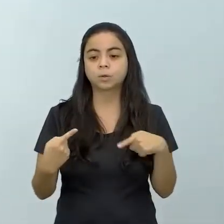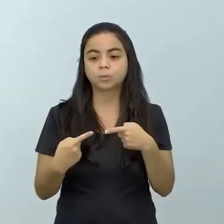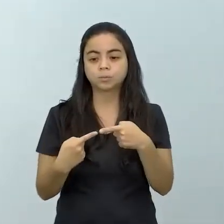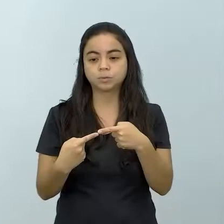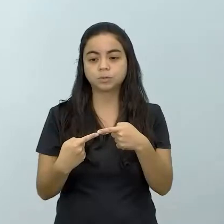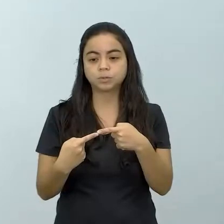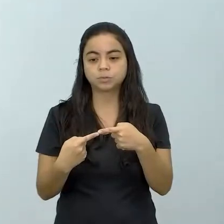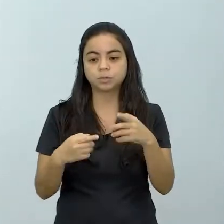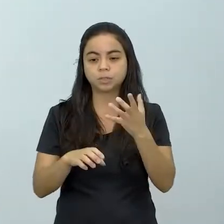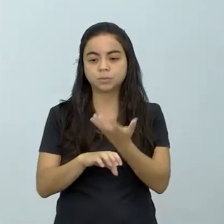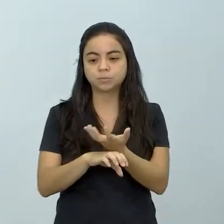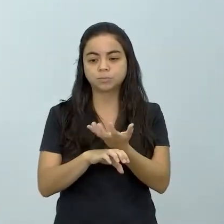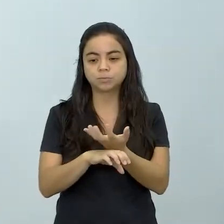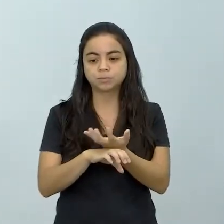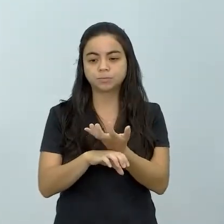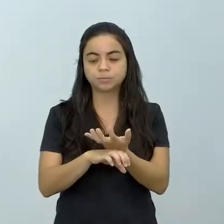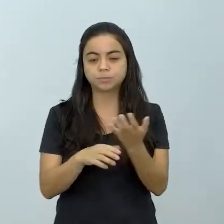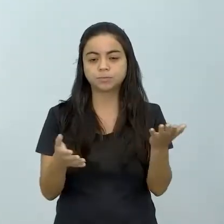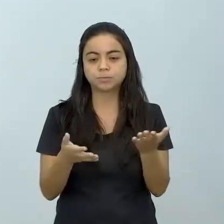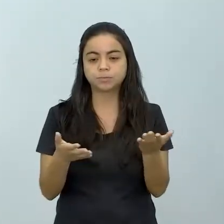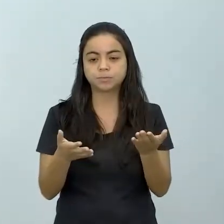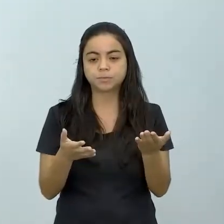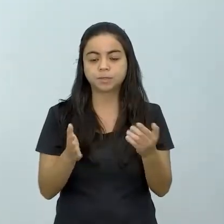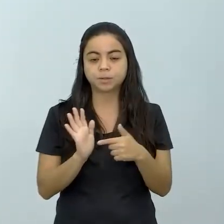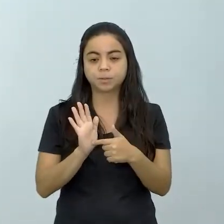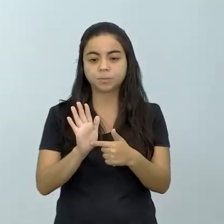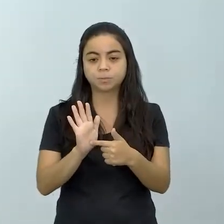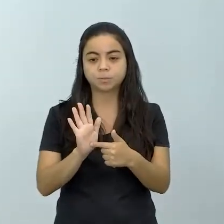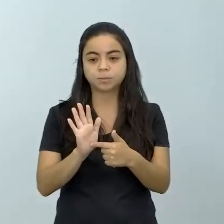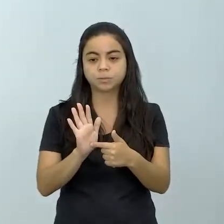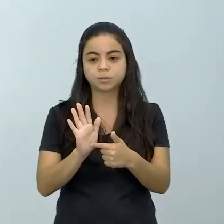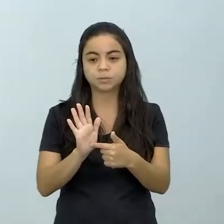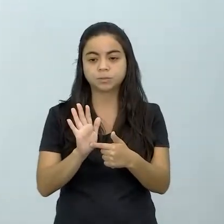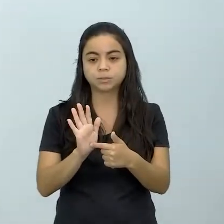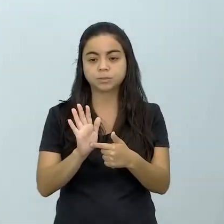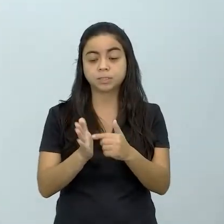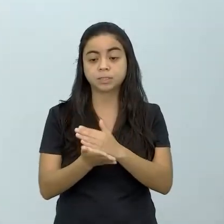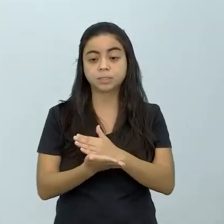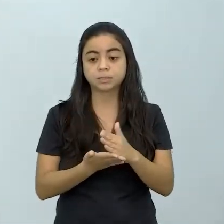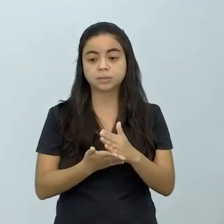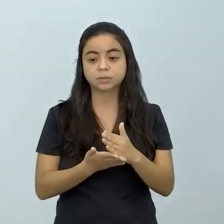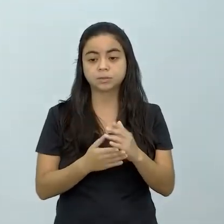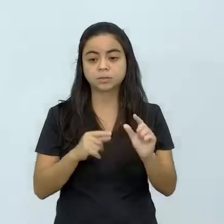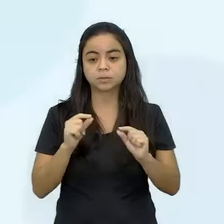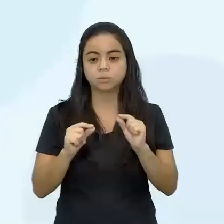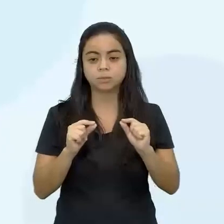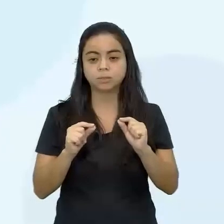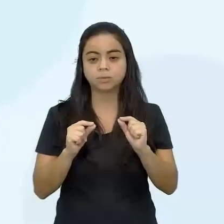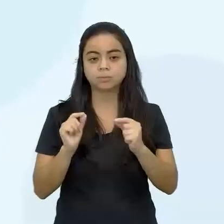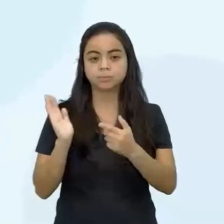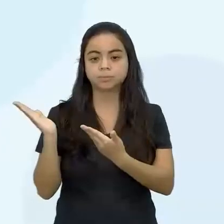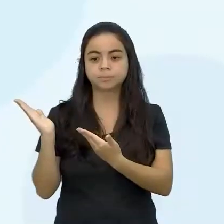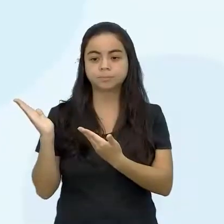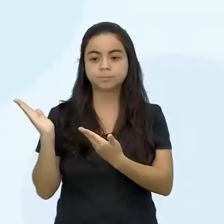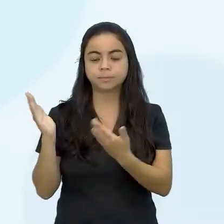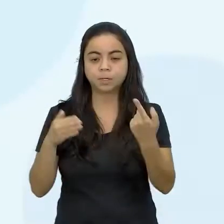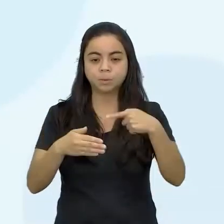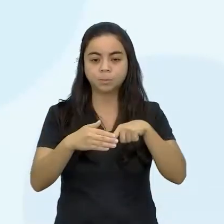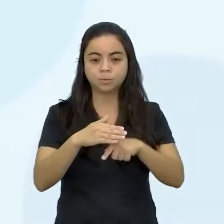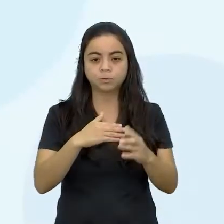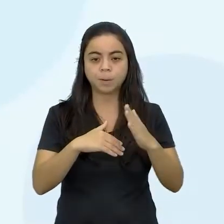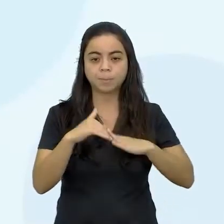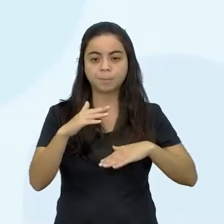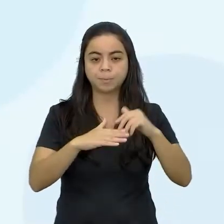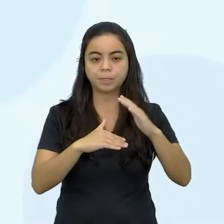deste componente que a gente vai tentar já e nessa introdução primeira é vamos lá aprofundar as